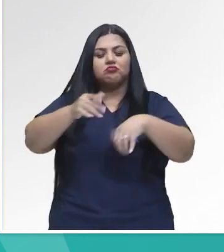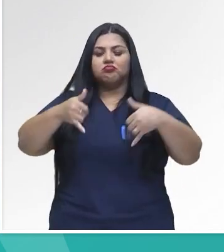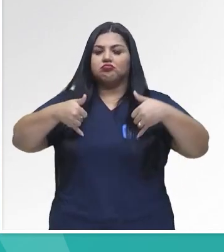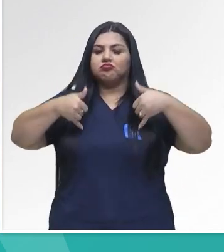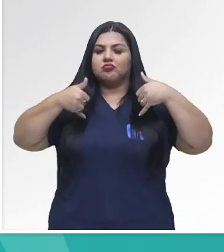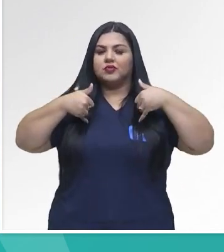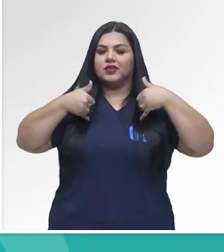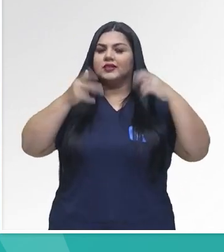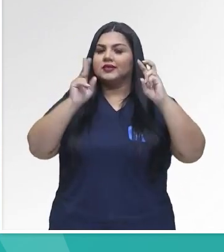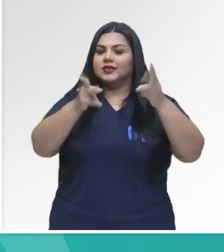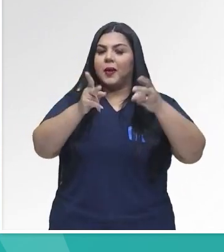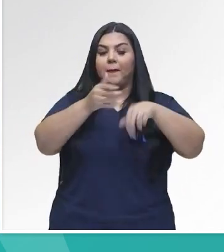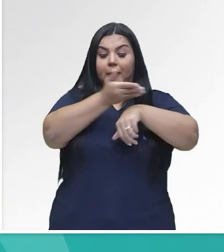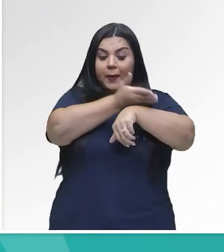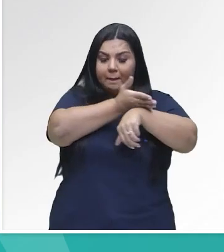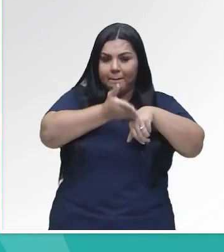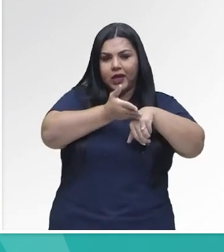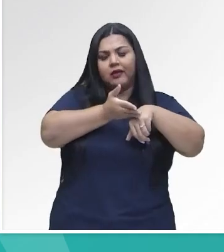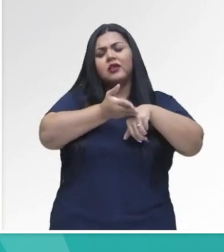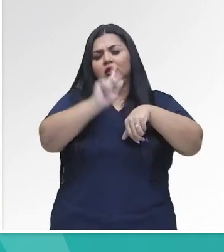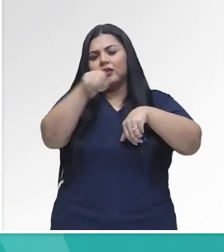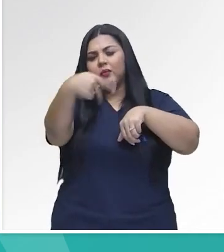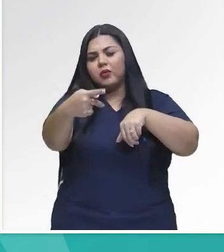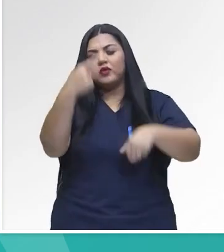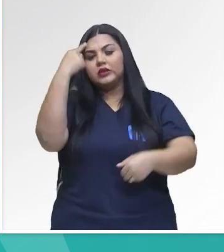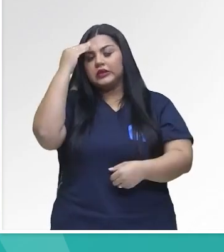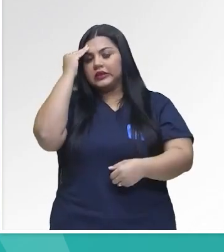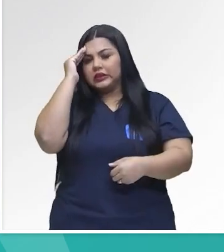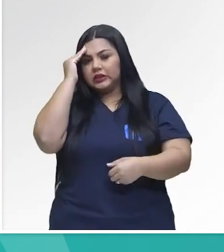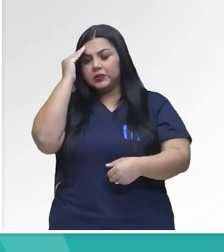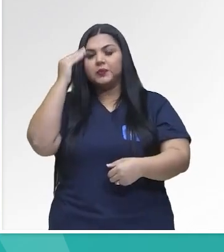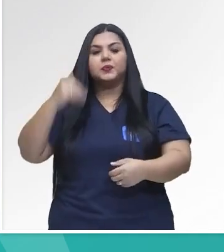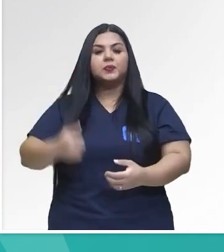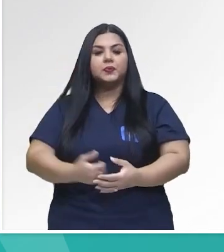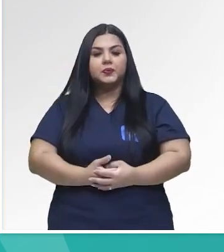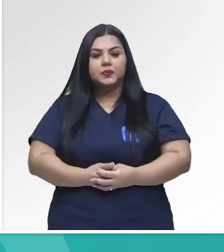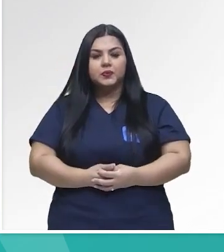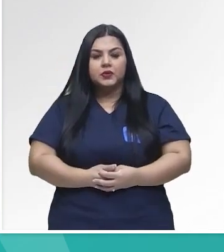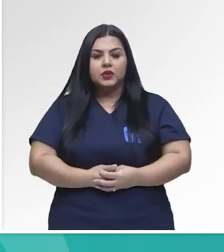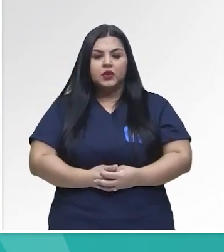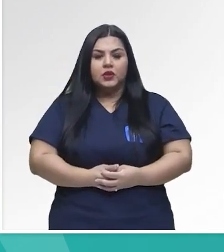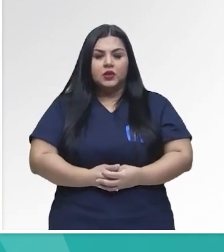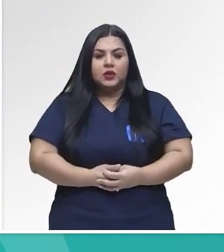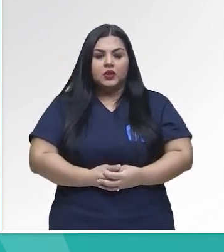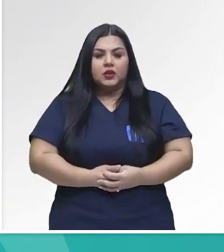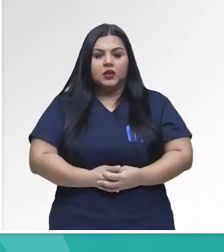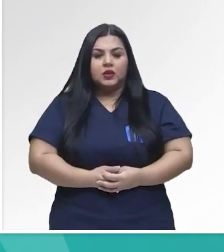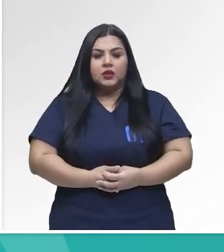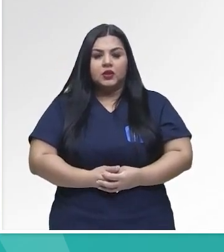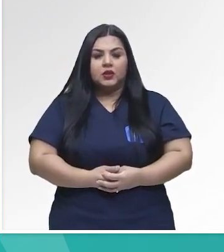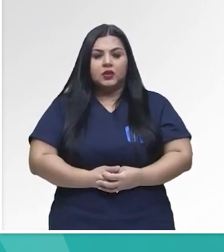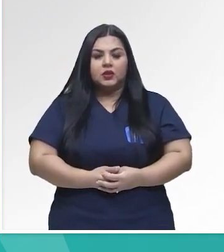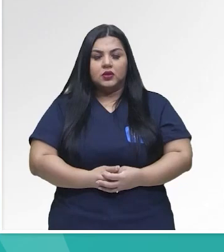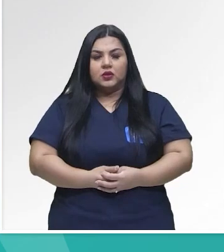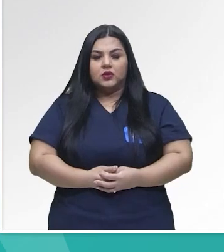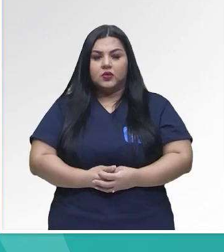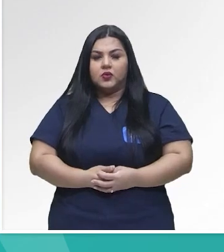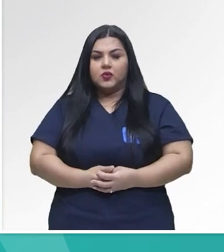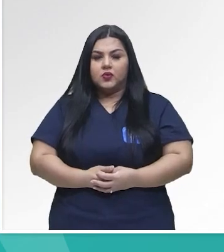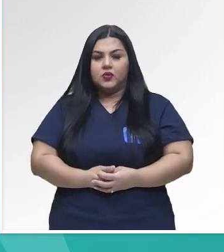casa branca. Depois vocês vão até entender o porquê dessa posição, quando a professora Jucimara for falar do